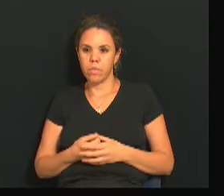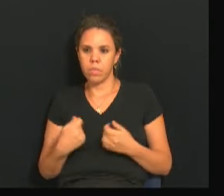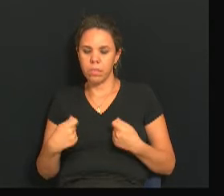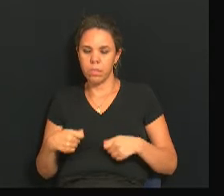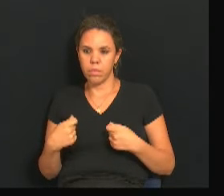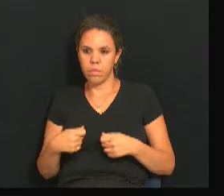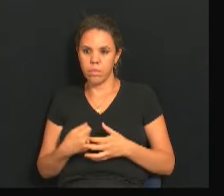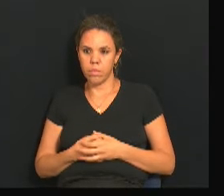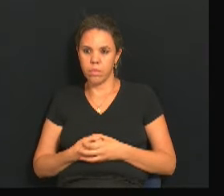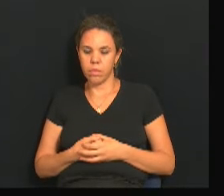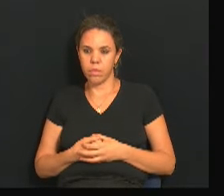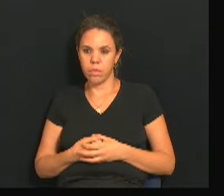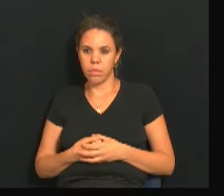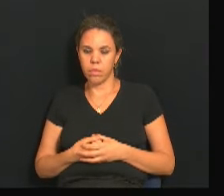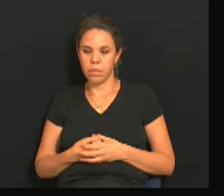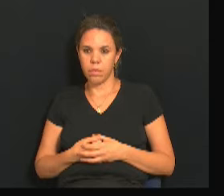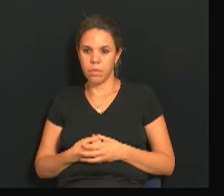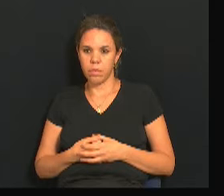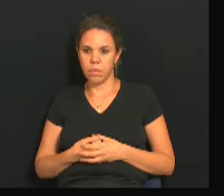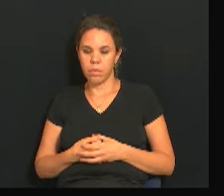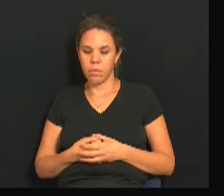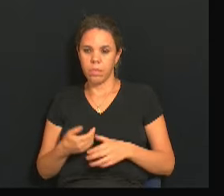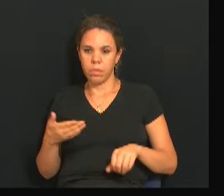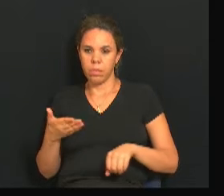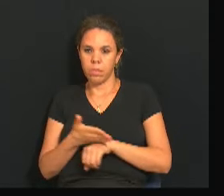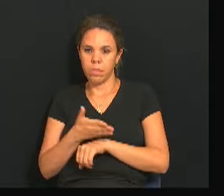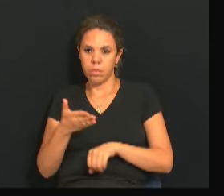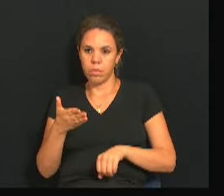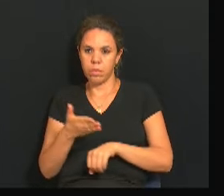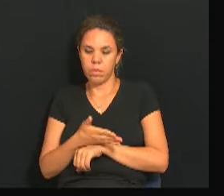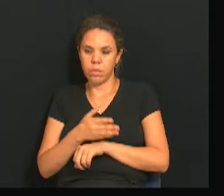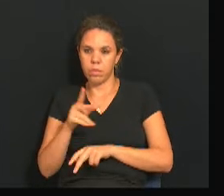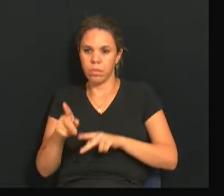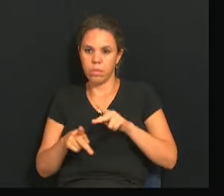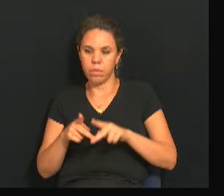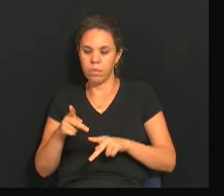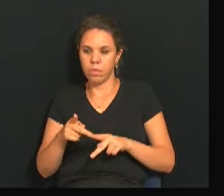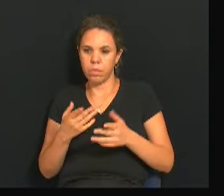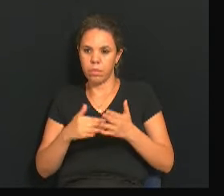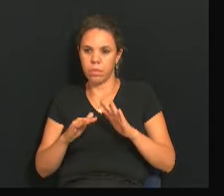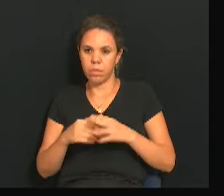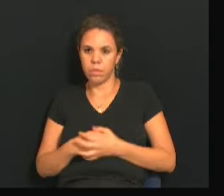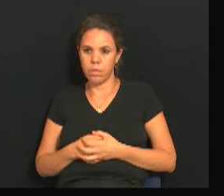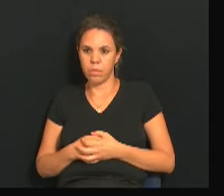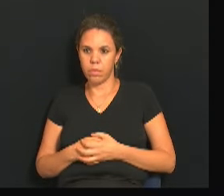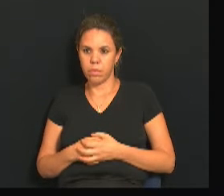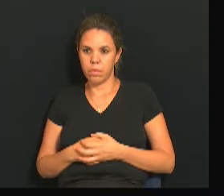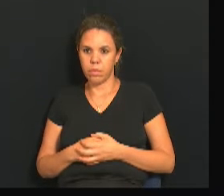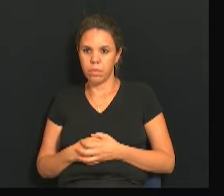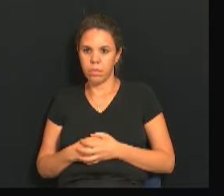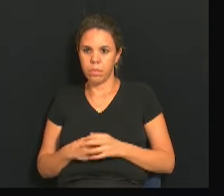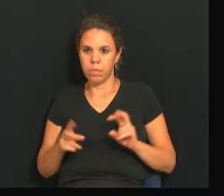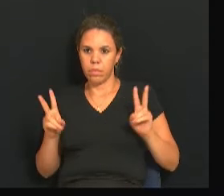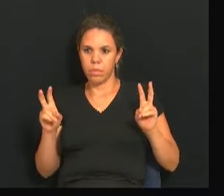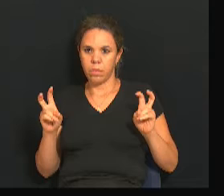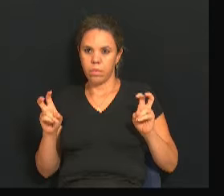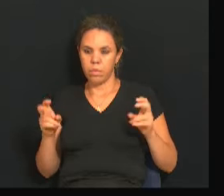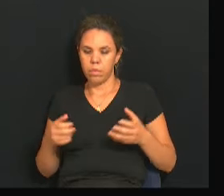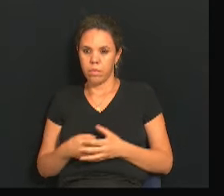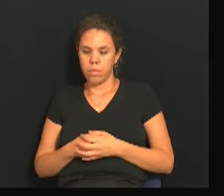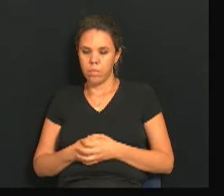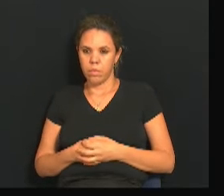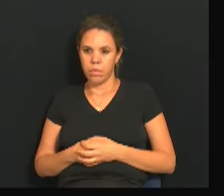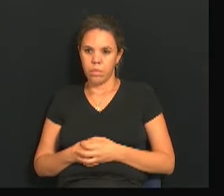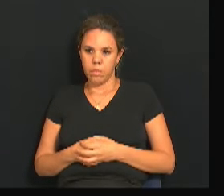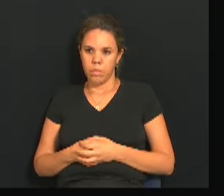ela abra a participação da comunidade escolar nos assuntos da escola, tá? Não só